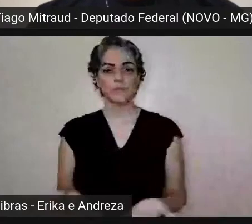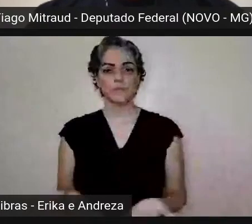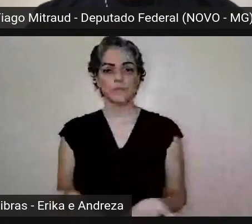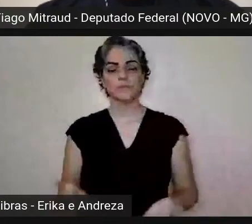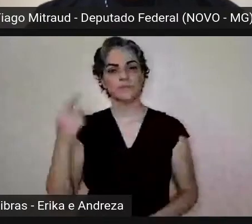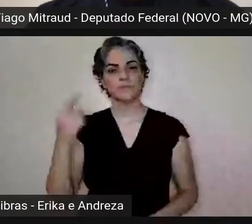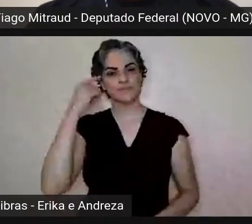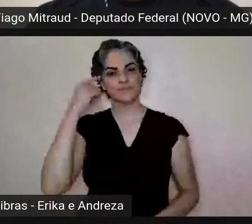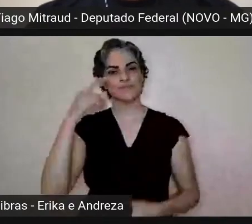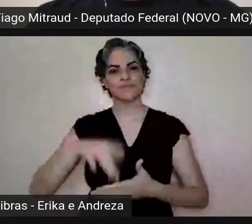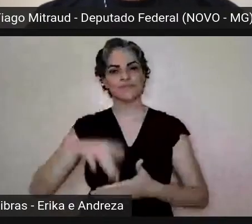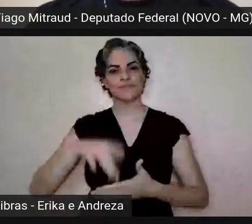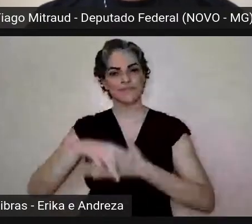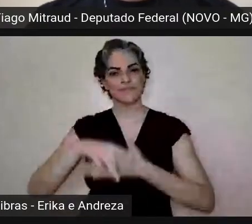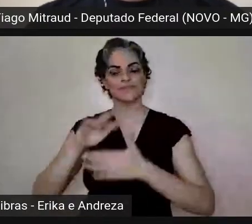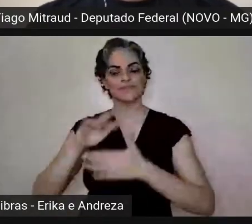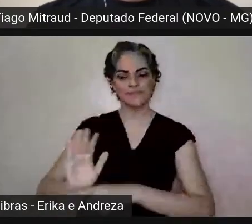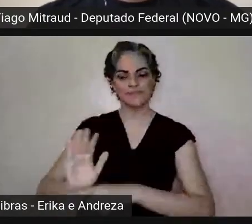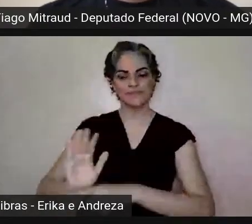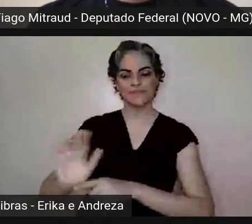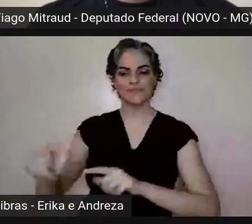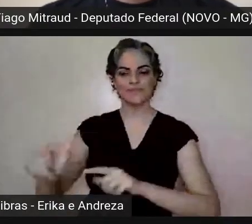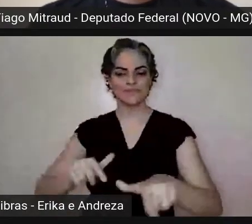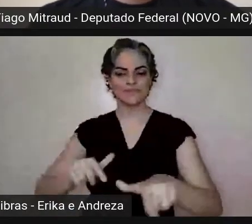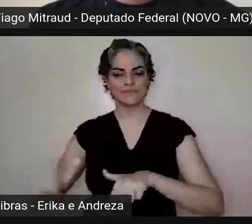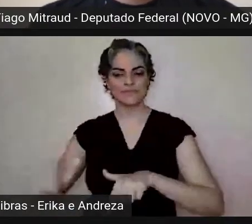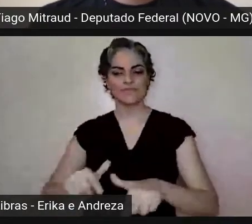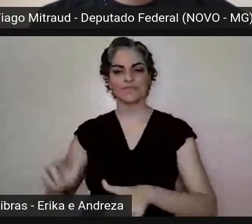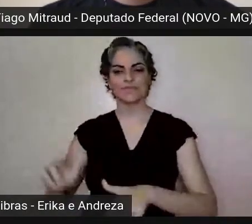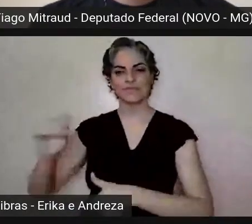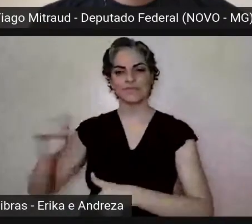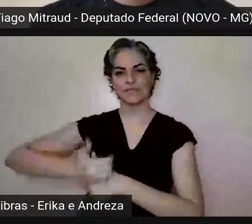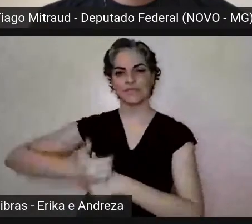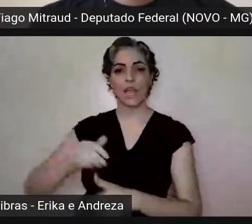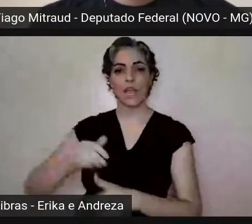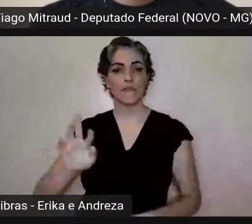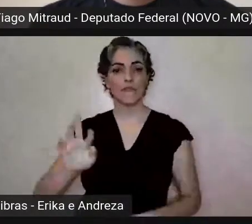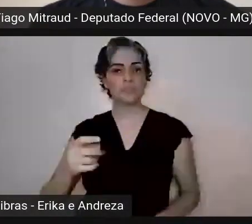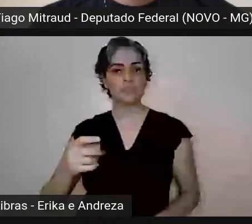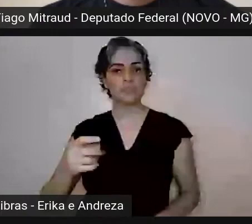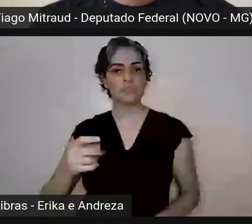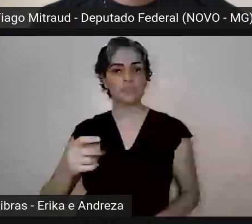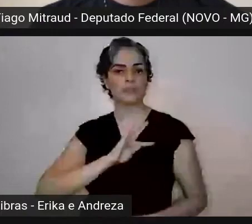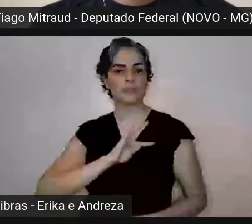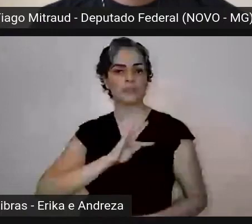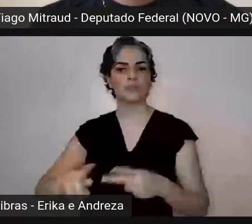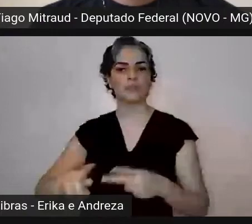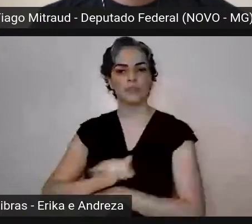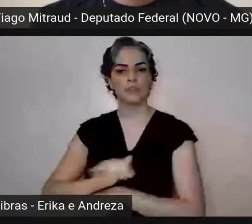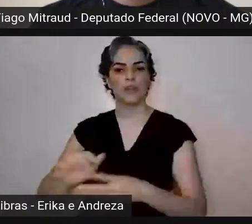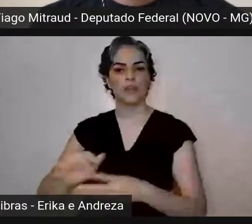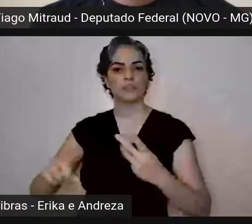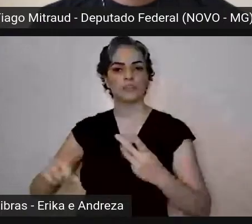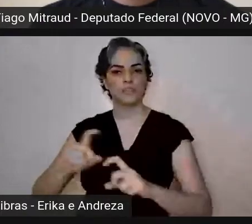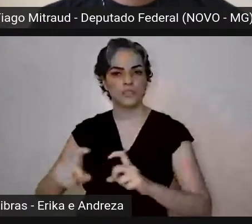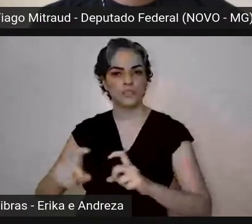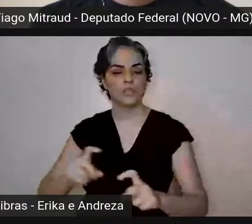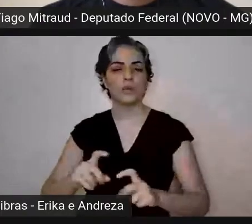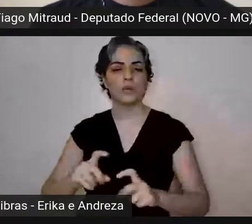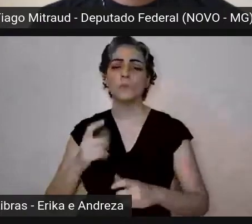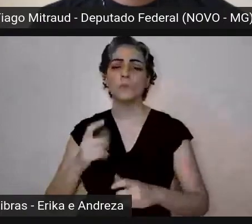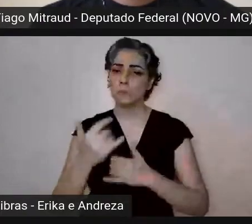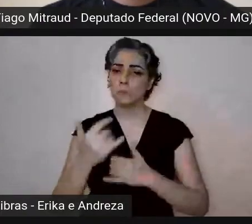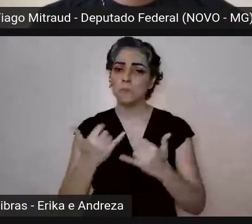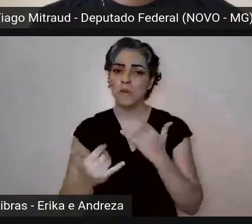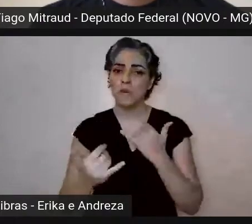liderança e assessoramento, com autorização para que assumam funções técnicas, estratégicas, gerenciais, semelhantes, inclusive,